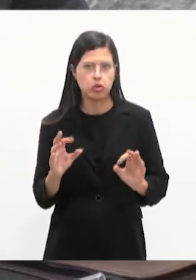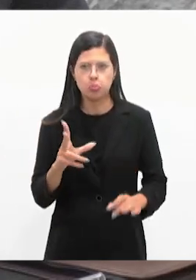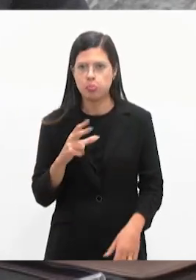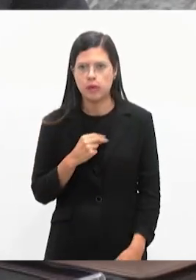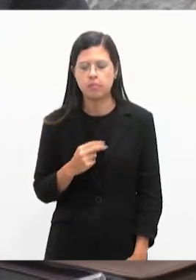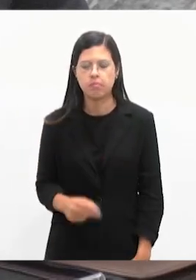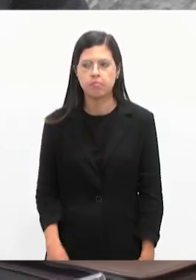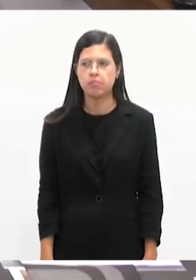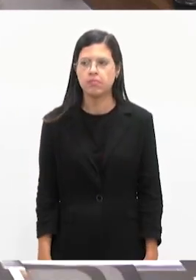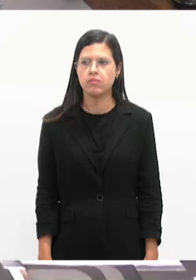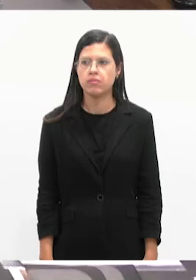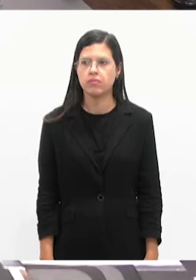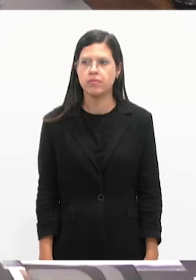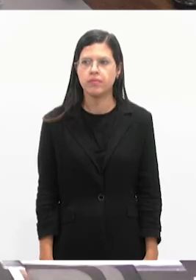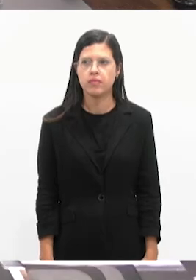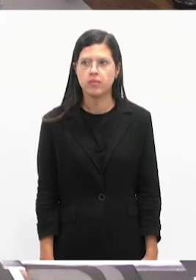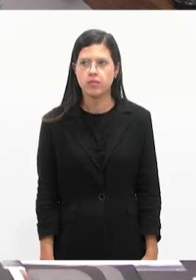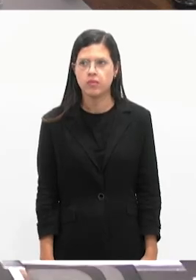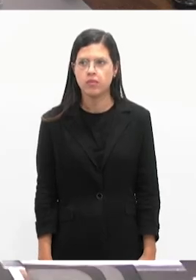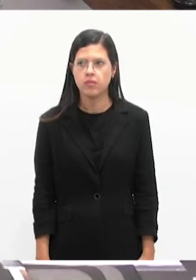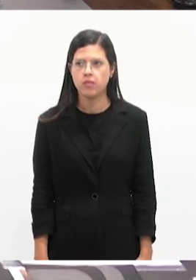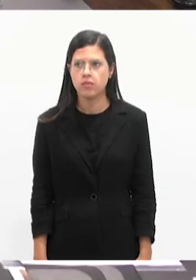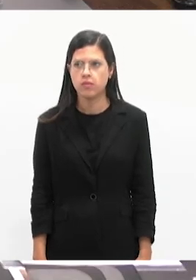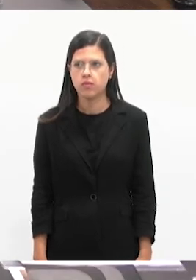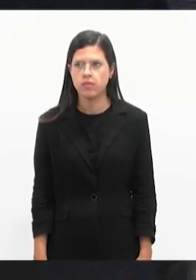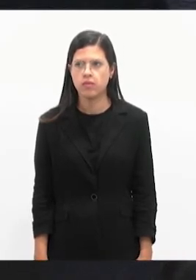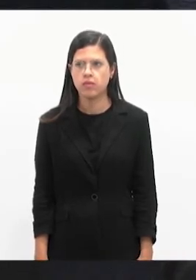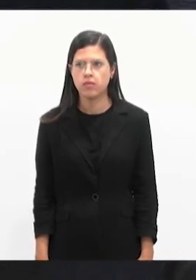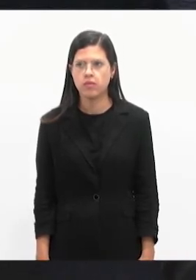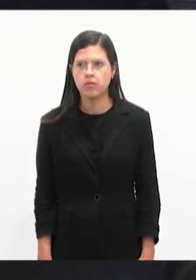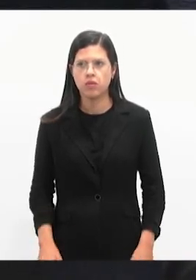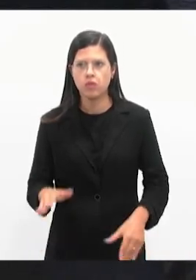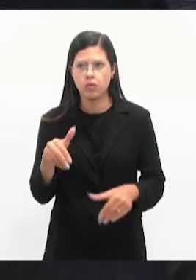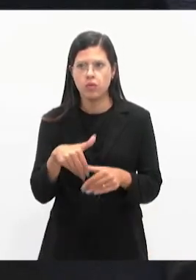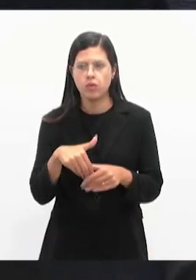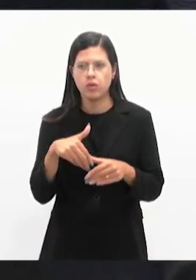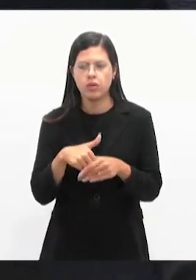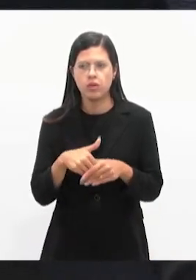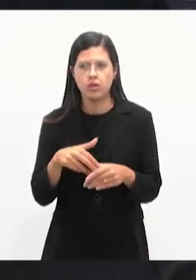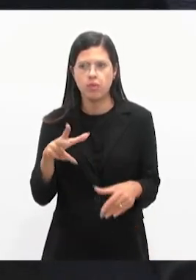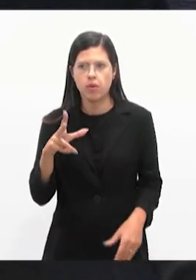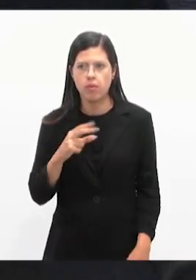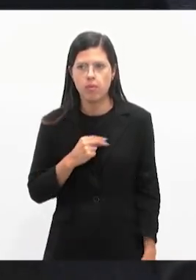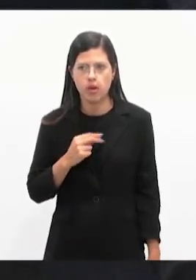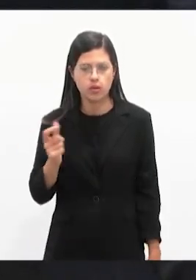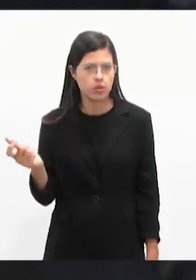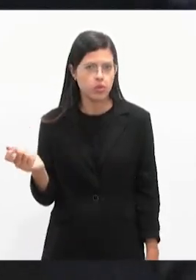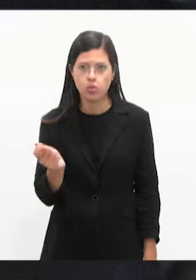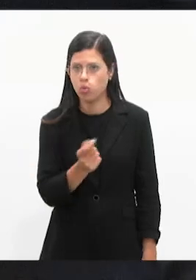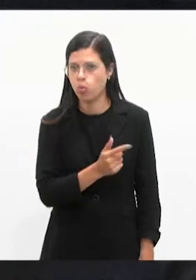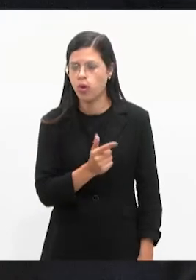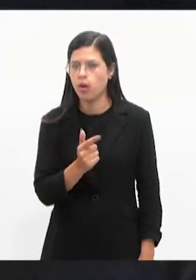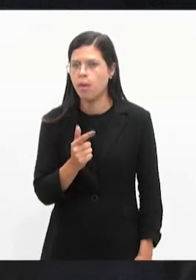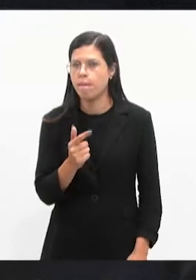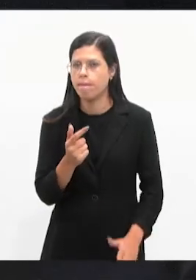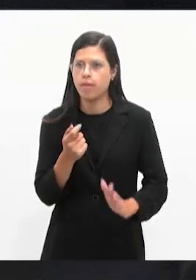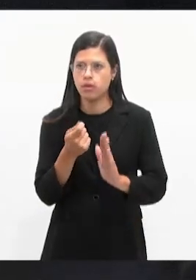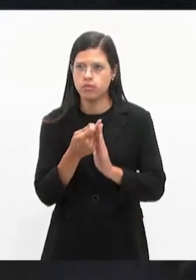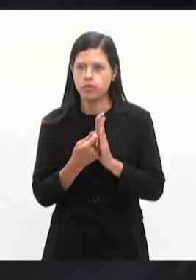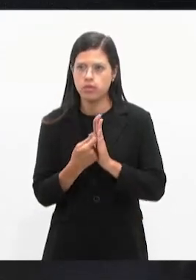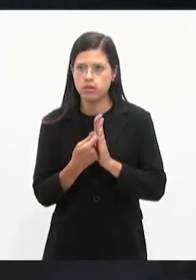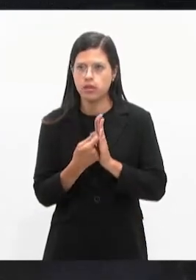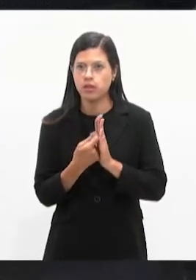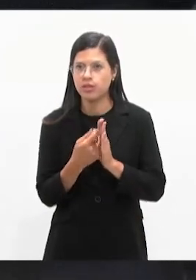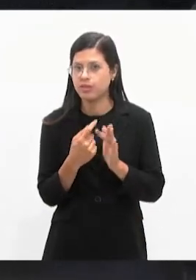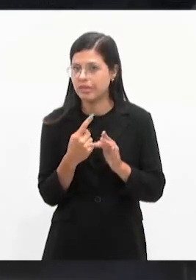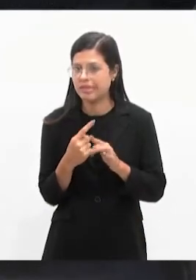Luiz Paulo. Eu estou votando muito mais pelo mérito do que pela forma. Né? Perfeito. Porque a forma